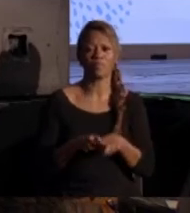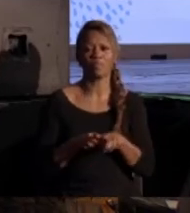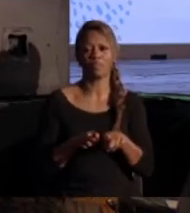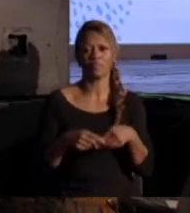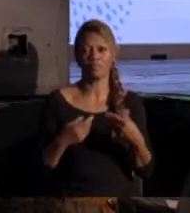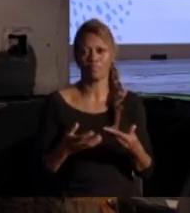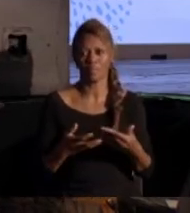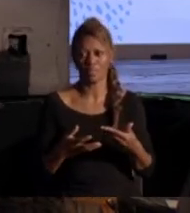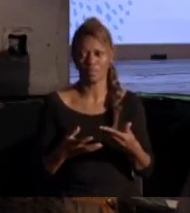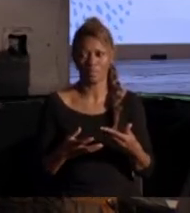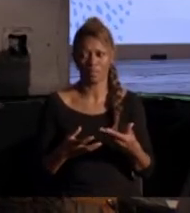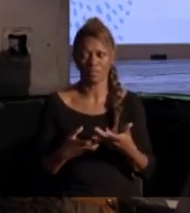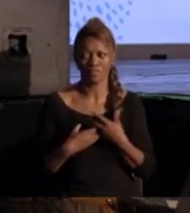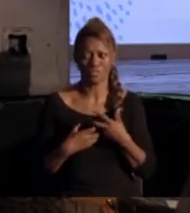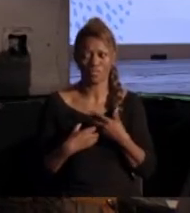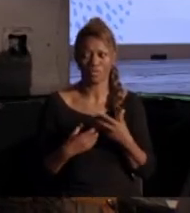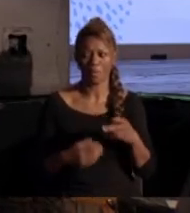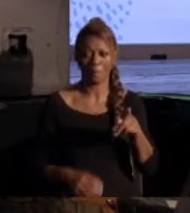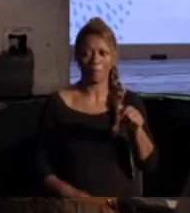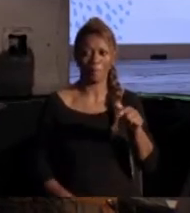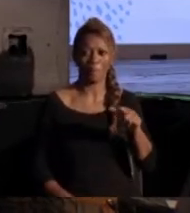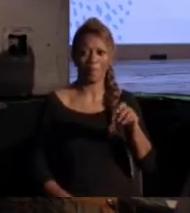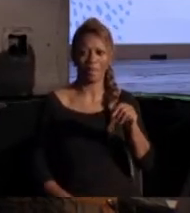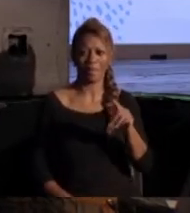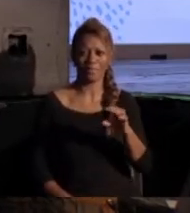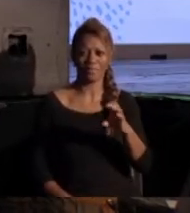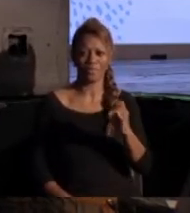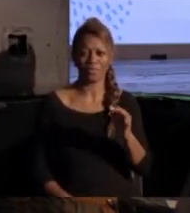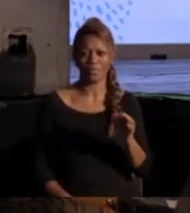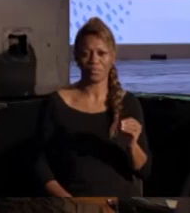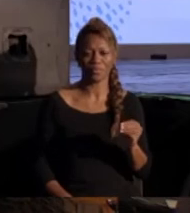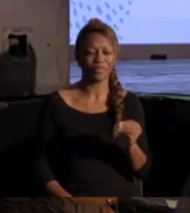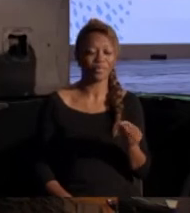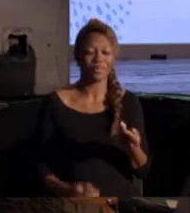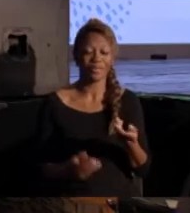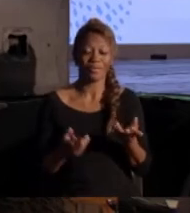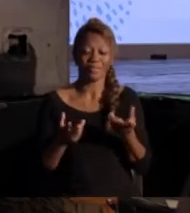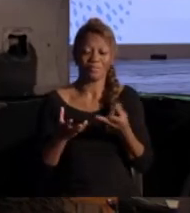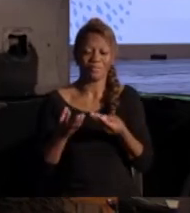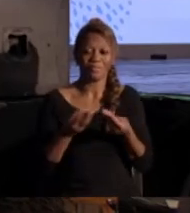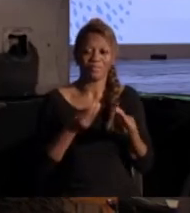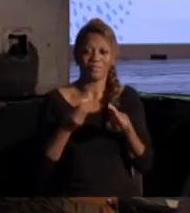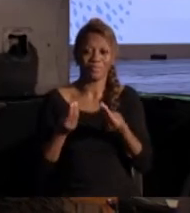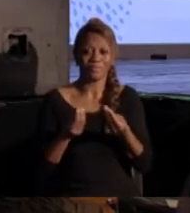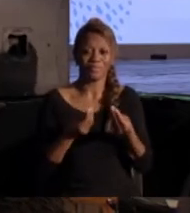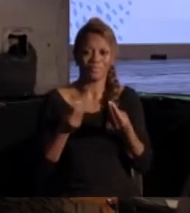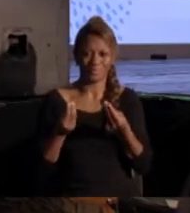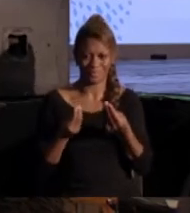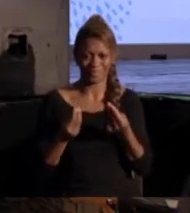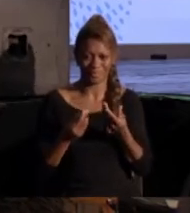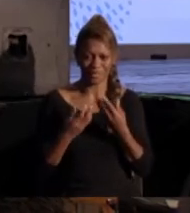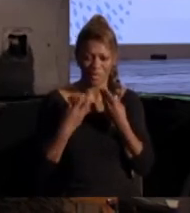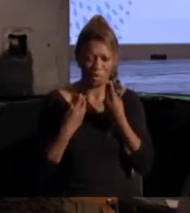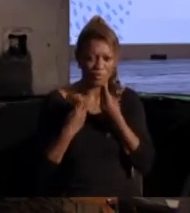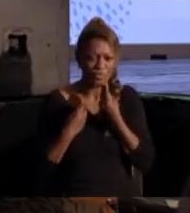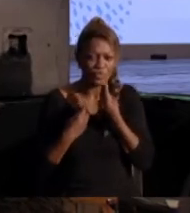que essa boca também pode ser um palácio. Então veja que há aqui um sensualismo no